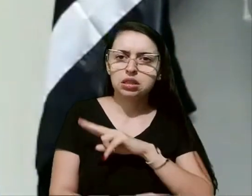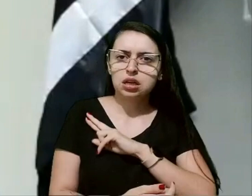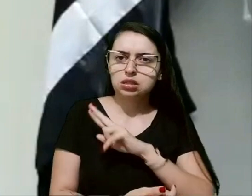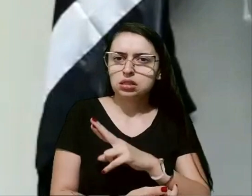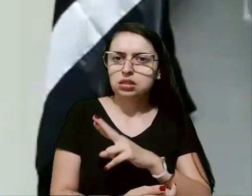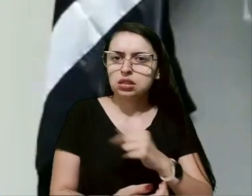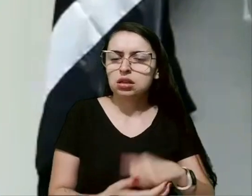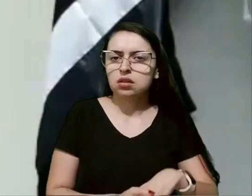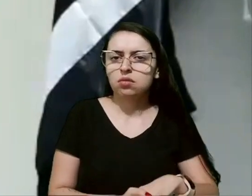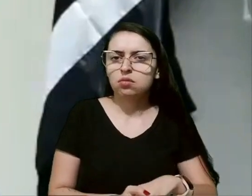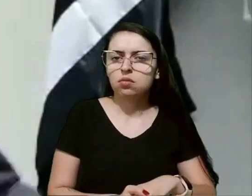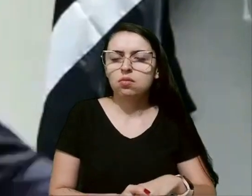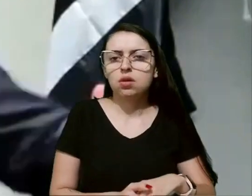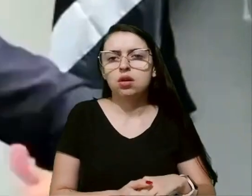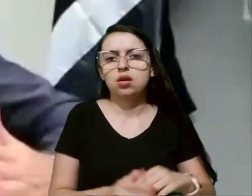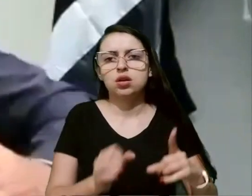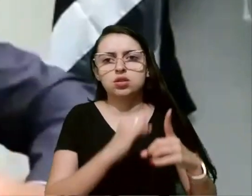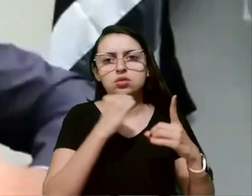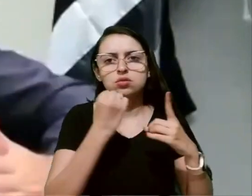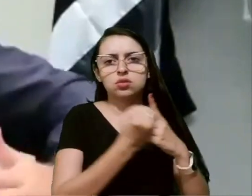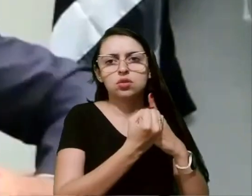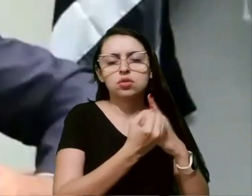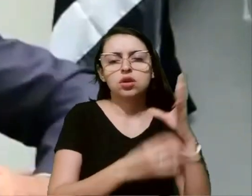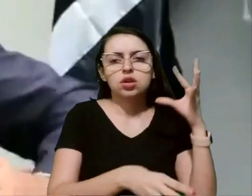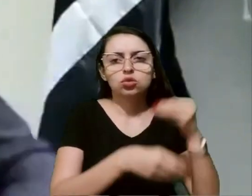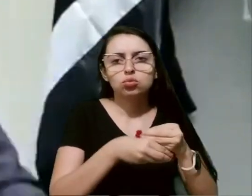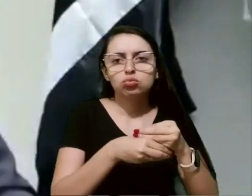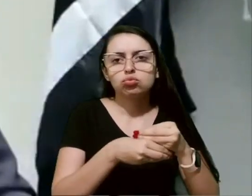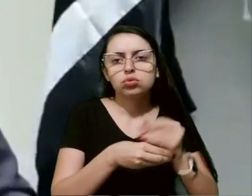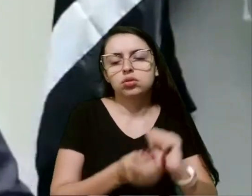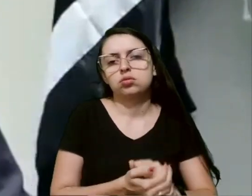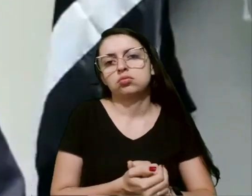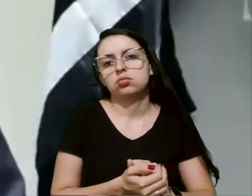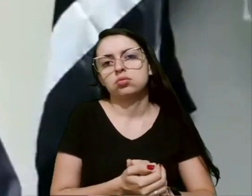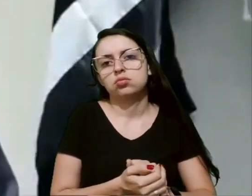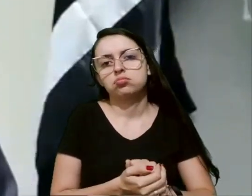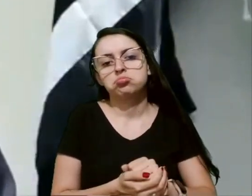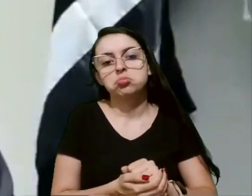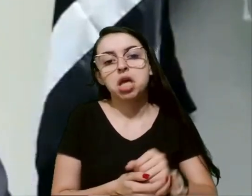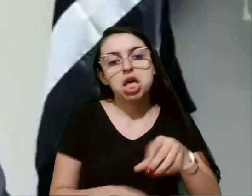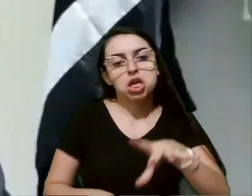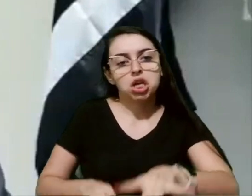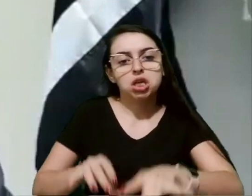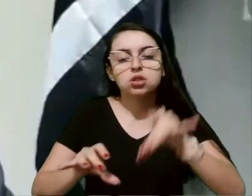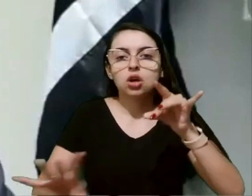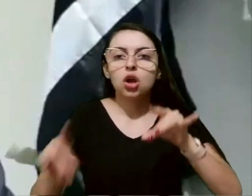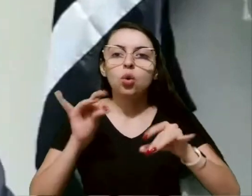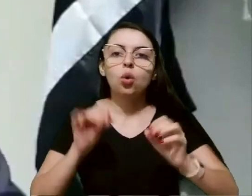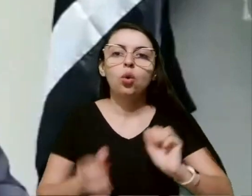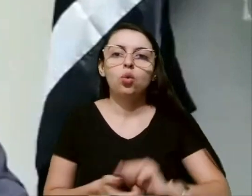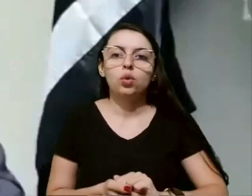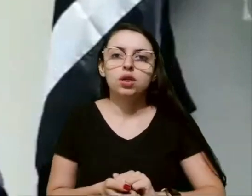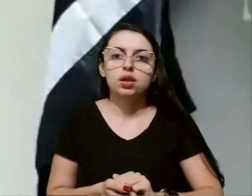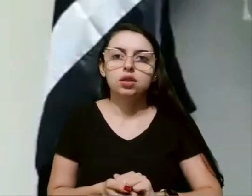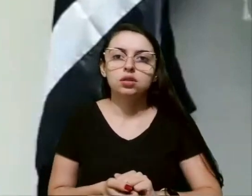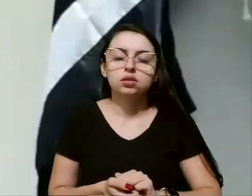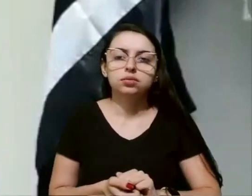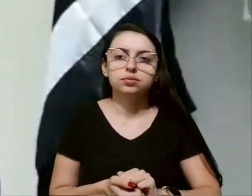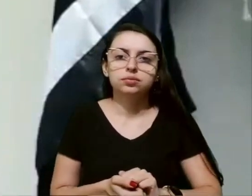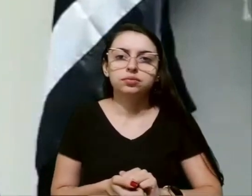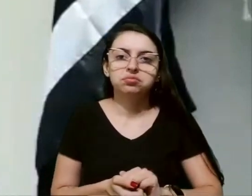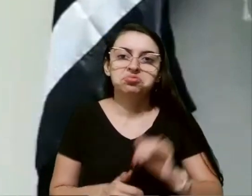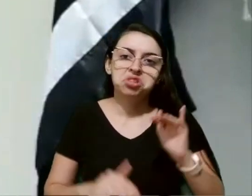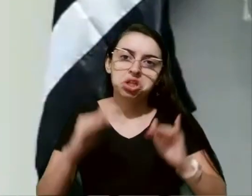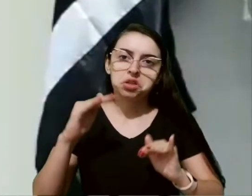amostral, eles não representam a totalidade dos recursos. Existe um viés de seleção que leva, né. Eles são selecionados com